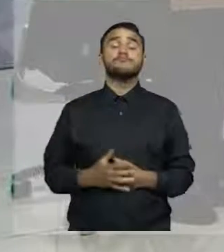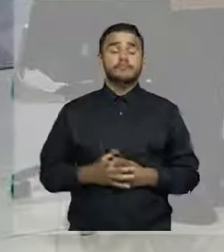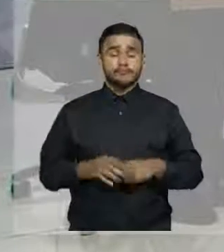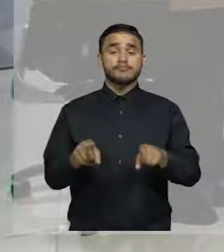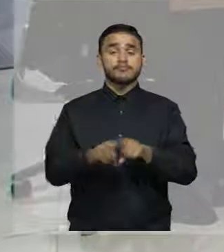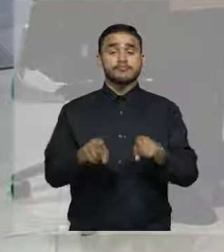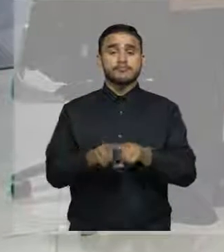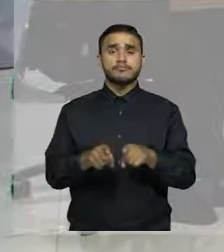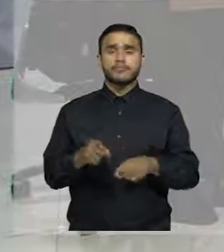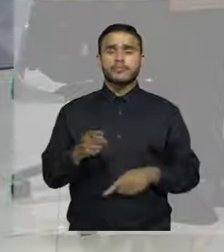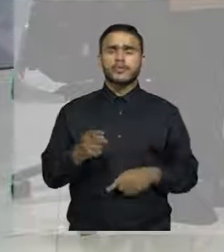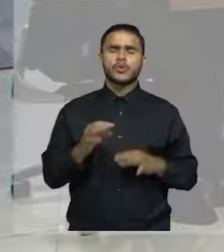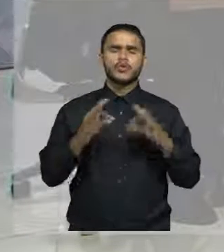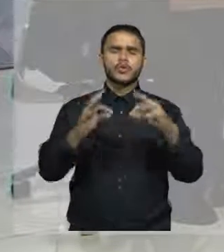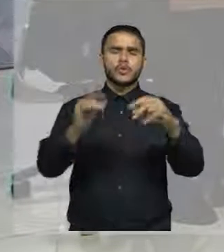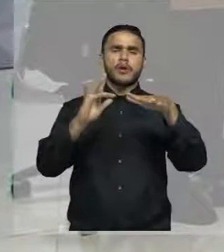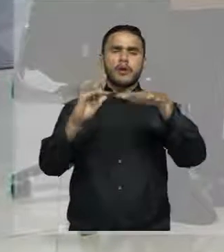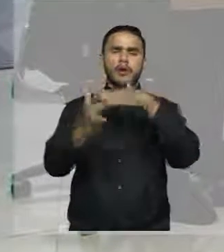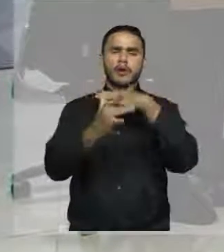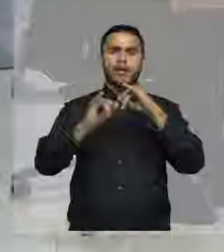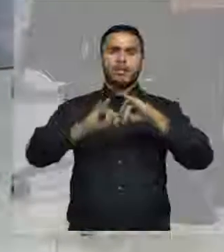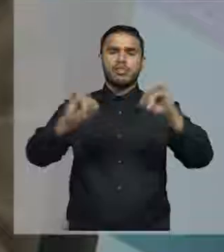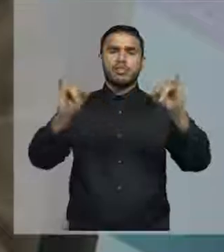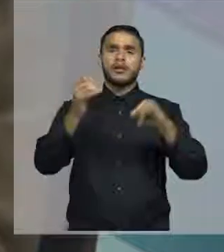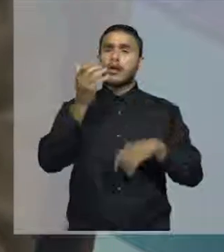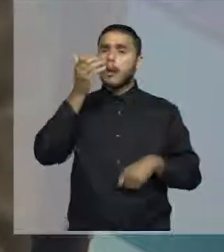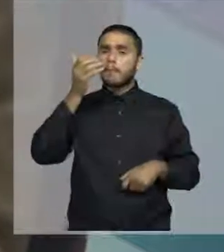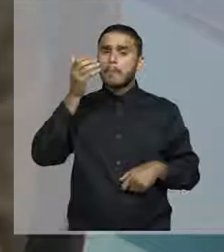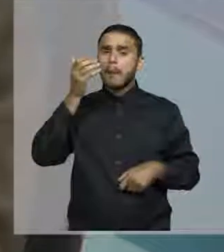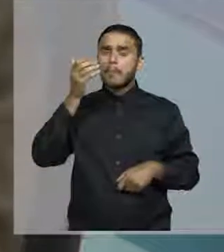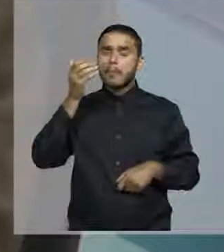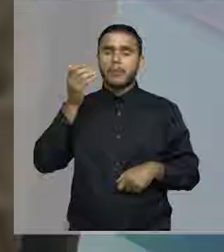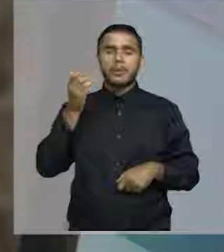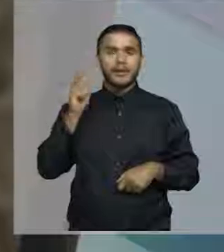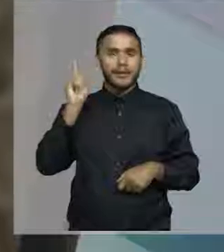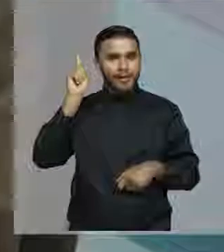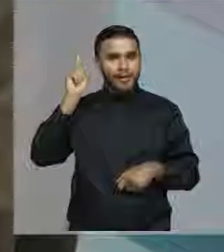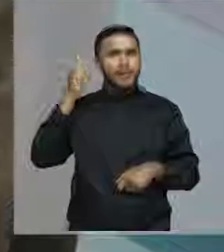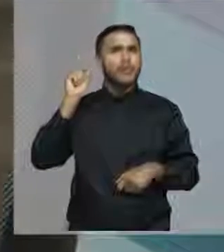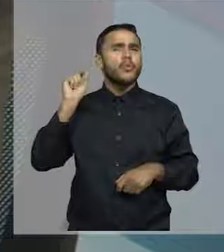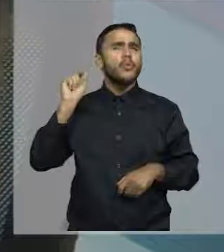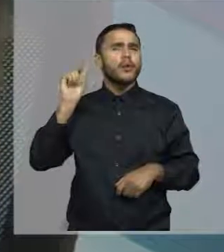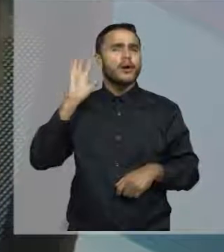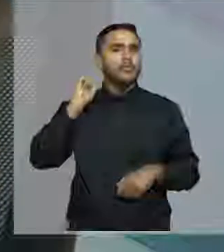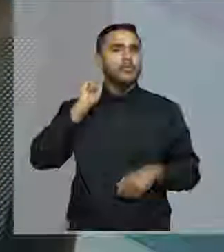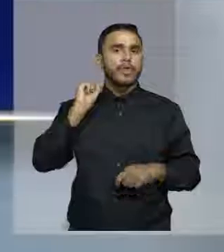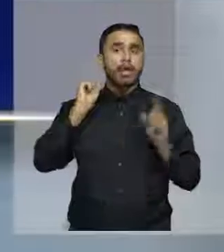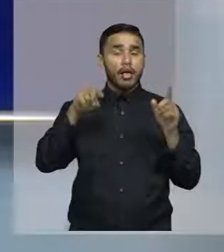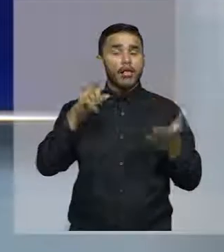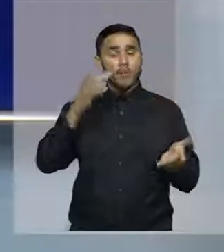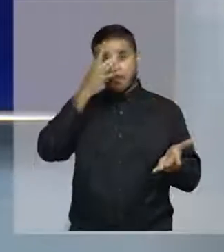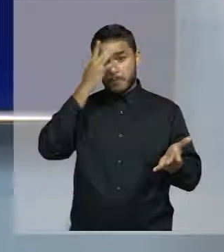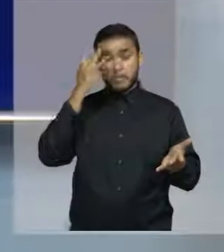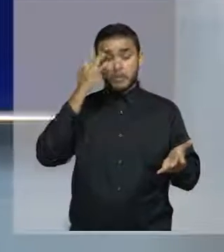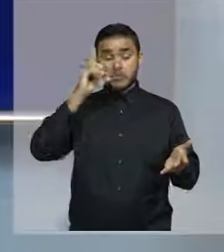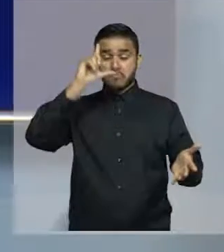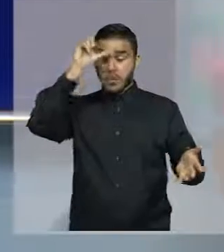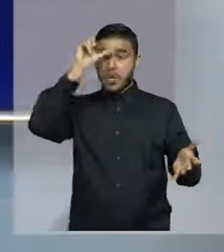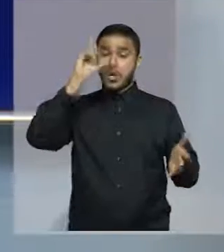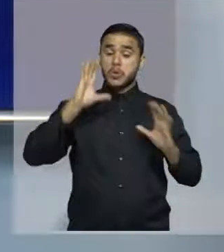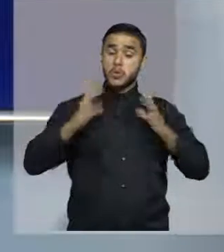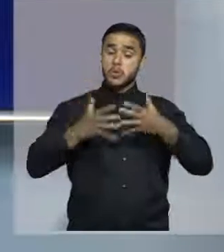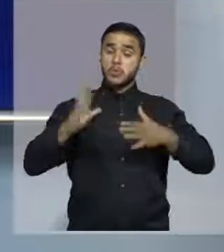circularam, né, pelas redes sociais, onde os chefes ou os comandados ou comandantes das facções